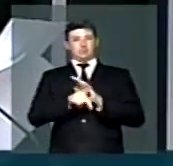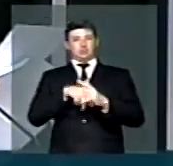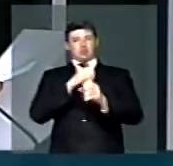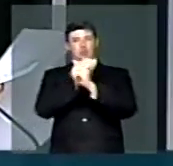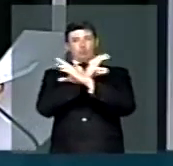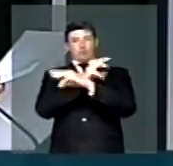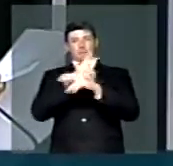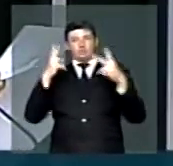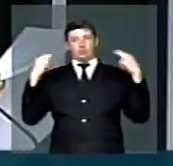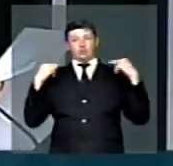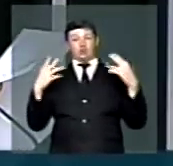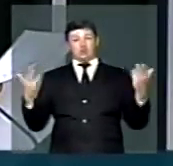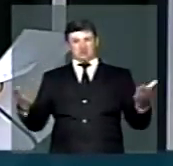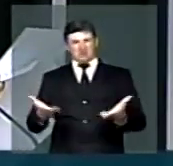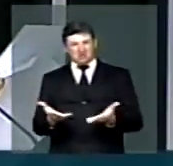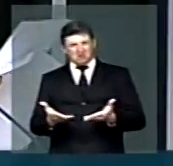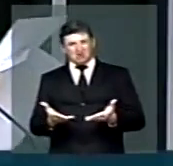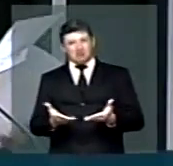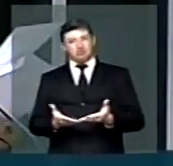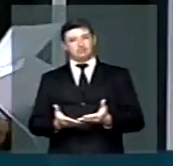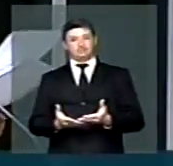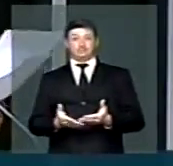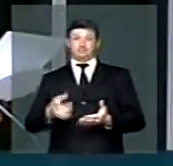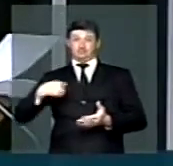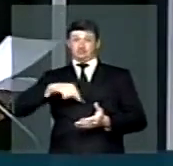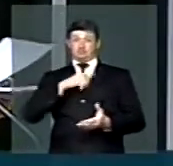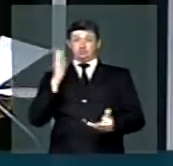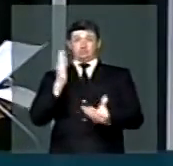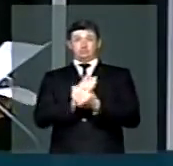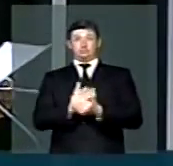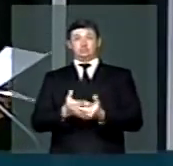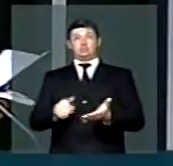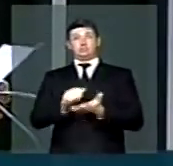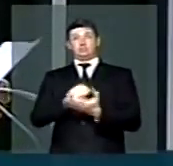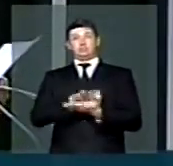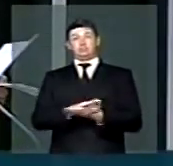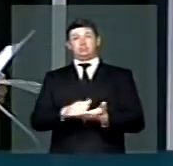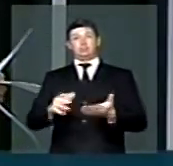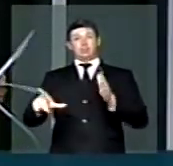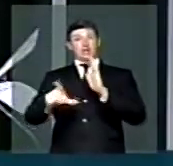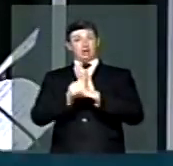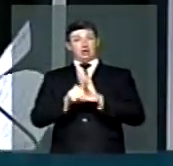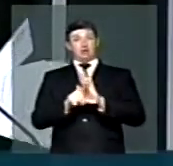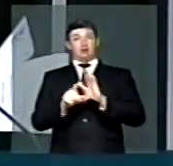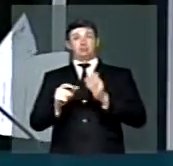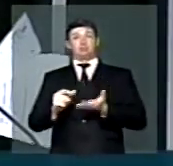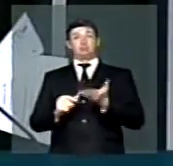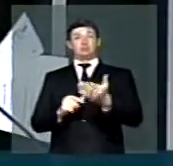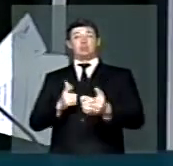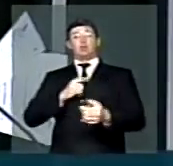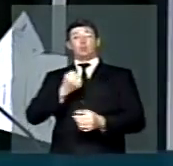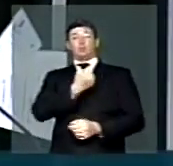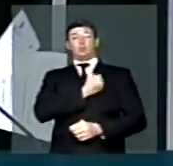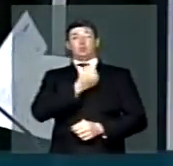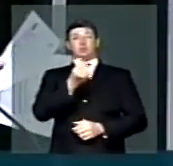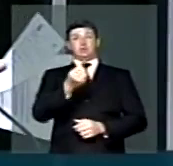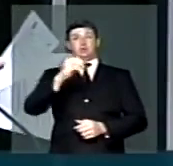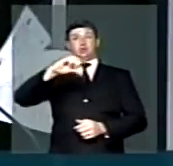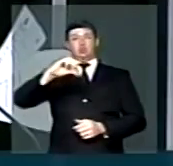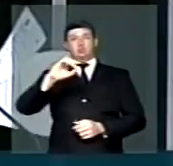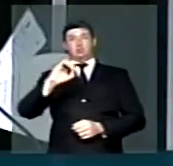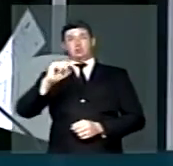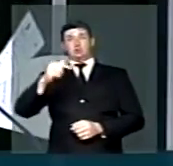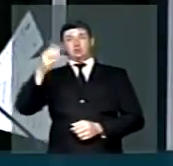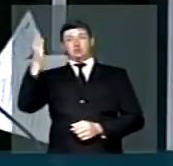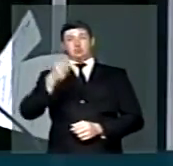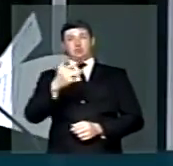Ambulância. E agora nós demos entrada a um projeto de lei que levou o número 6907